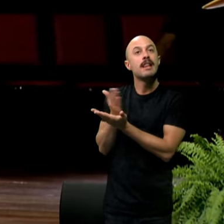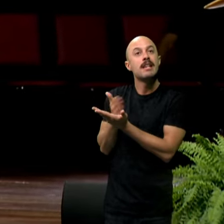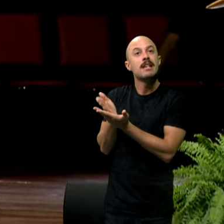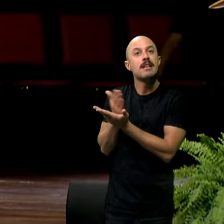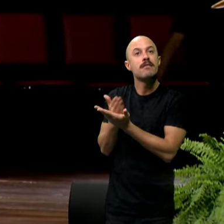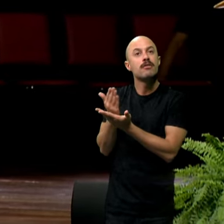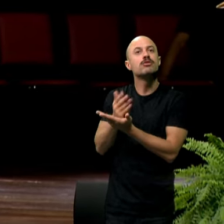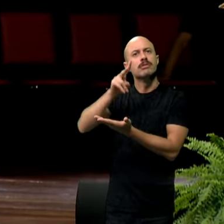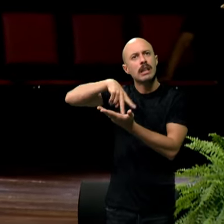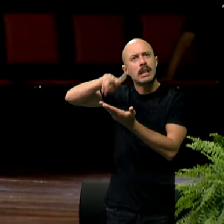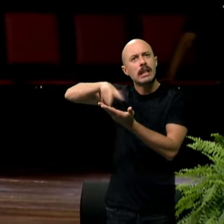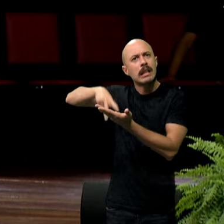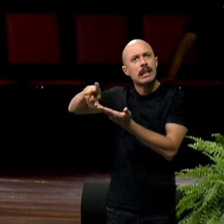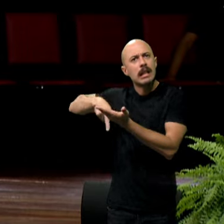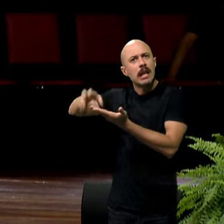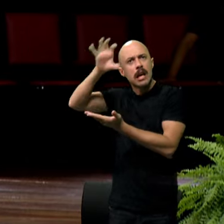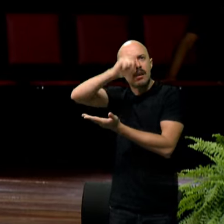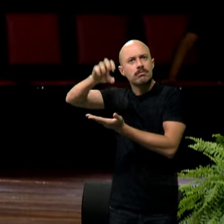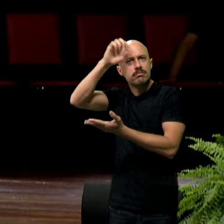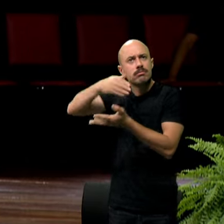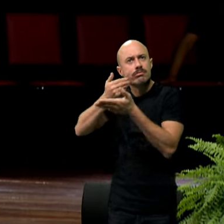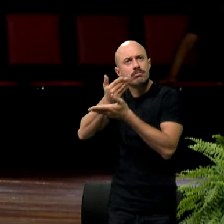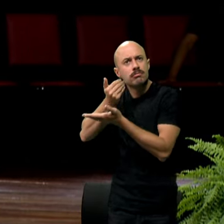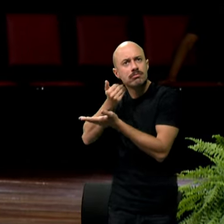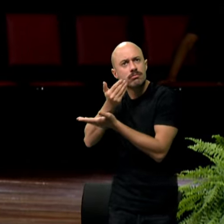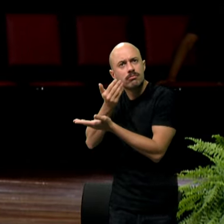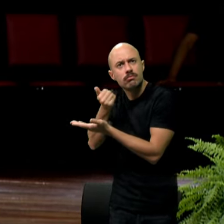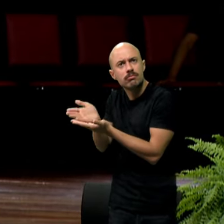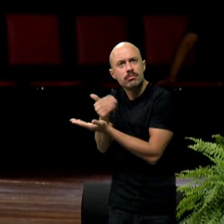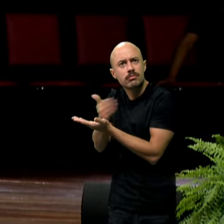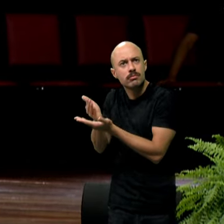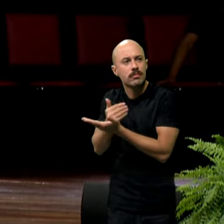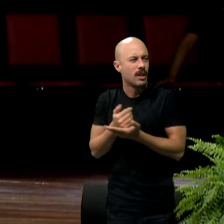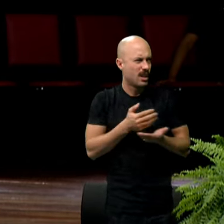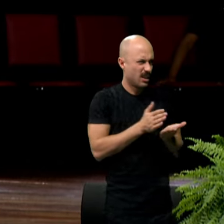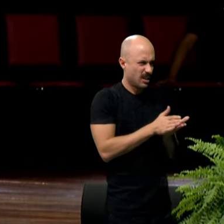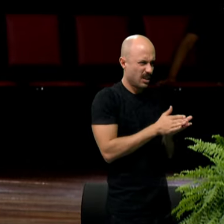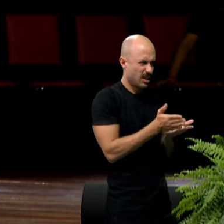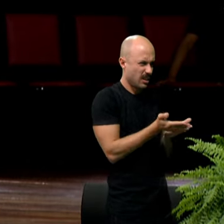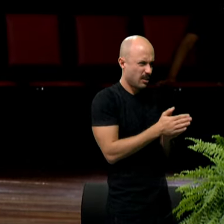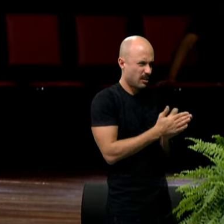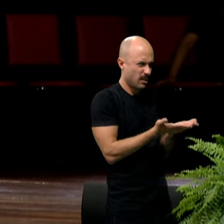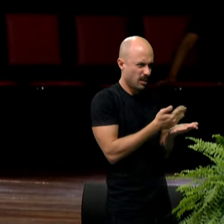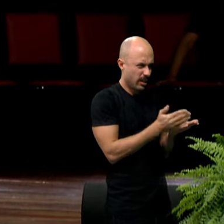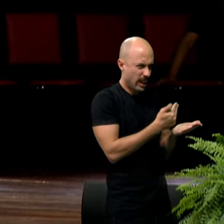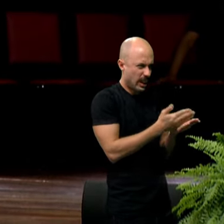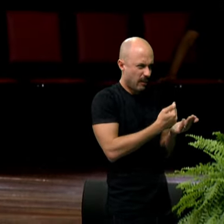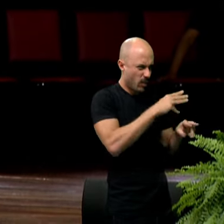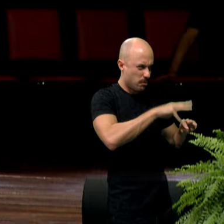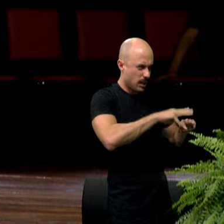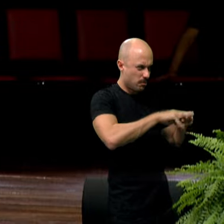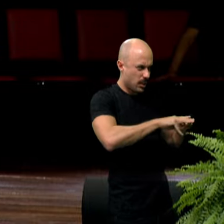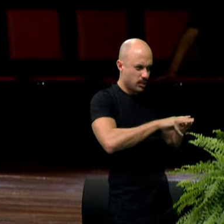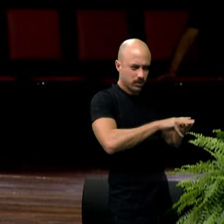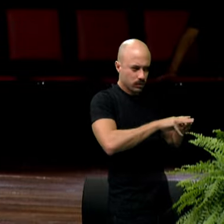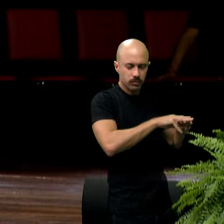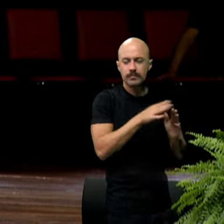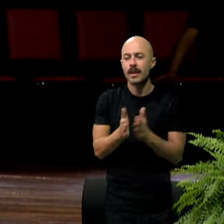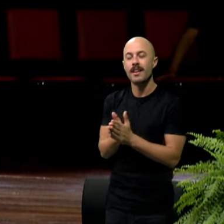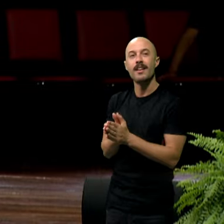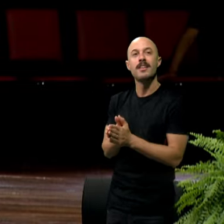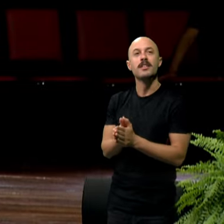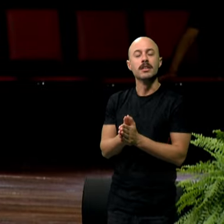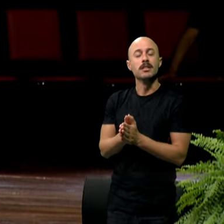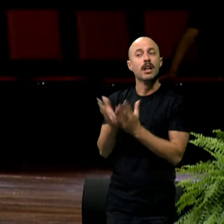leia. Eu disse, ok, não deve ser livro de matemática. Depois que eu recebi essa palavra, liberei